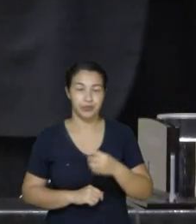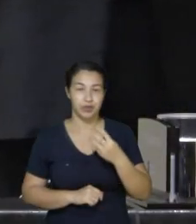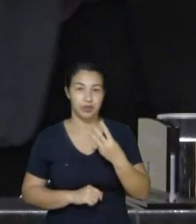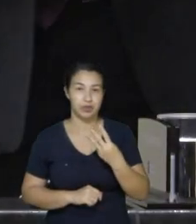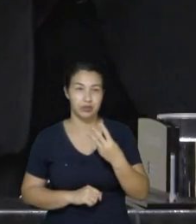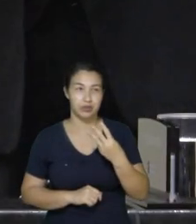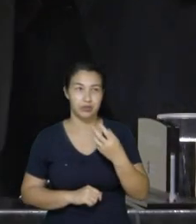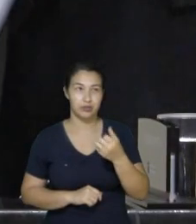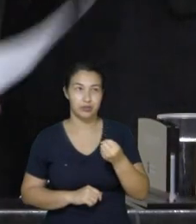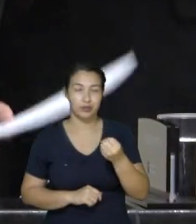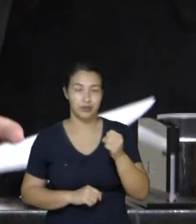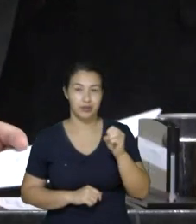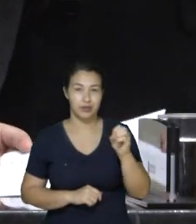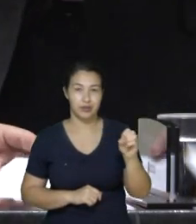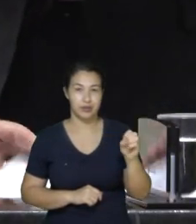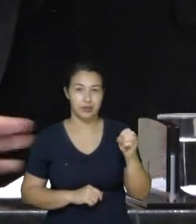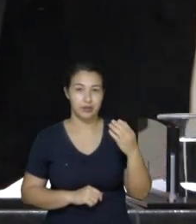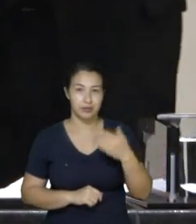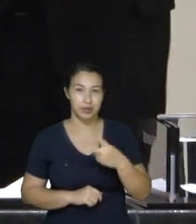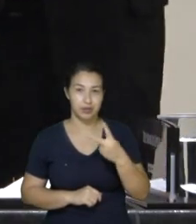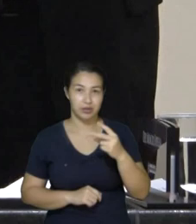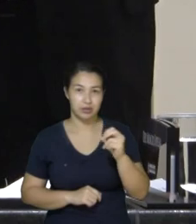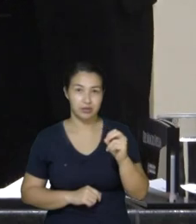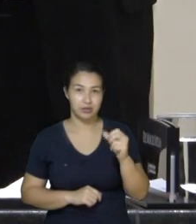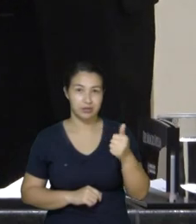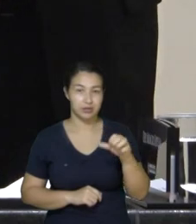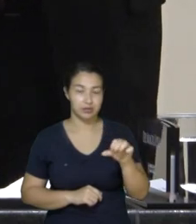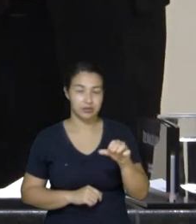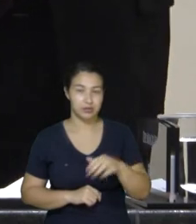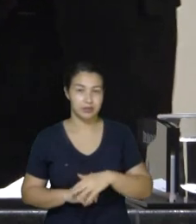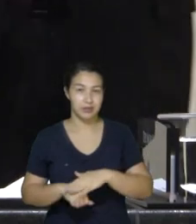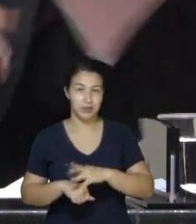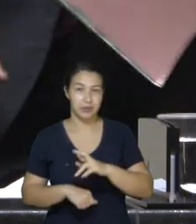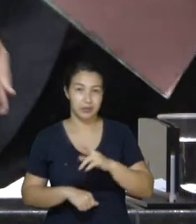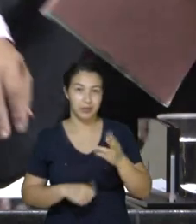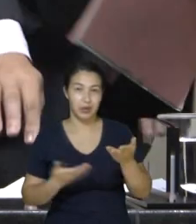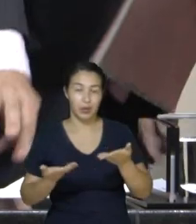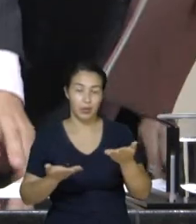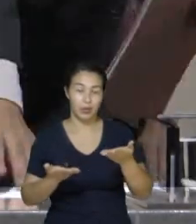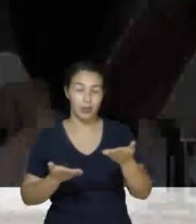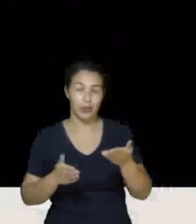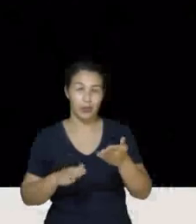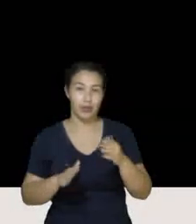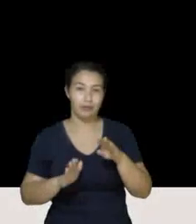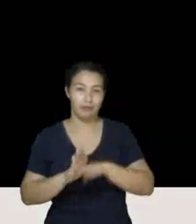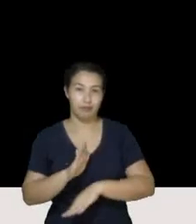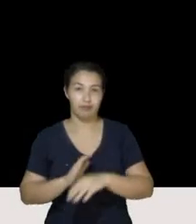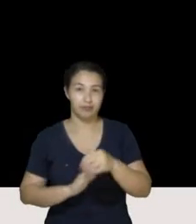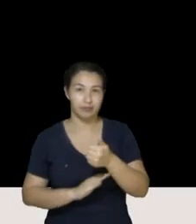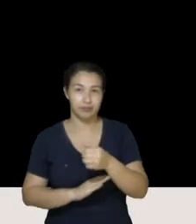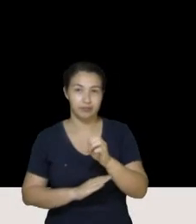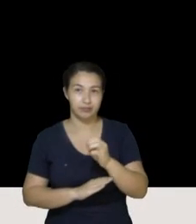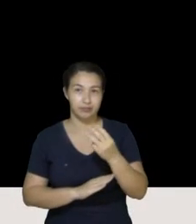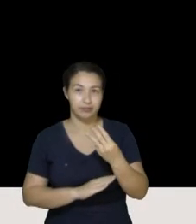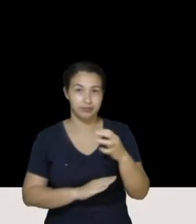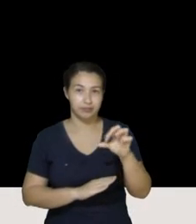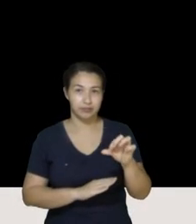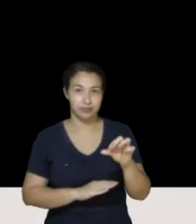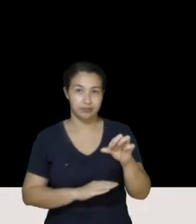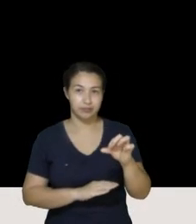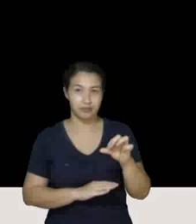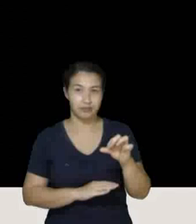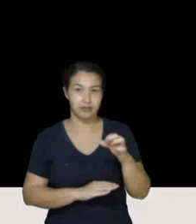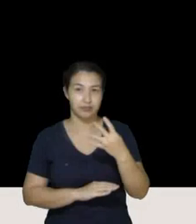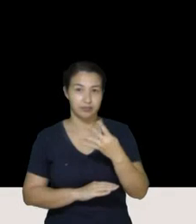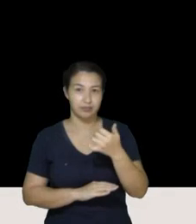380/19, deputado Fernando Crelli. Votação agora, o turno único do veto 1039 do projeto de lei 417,